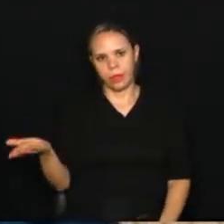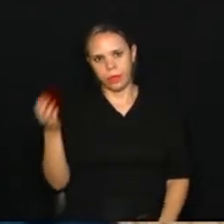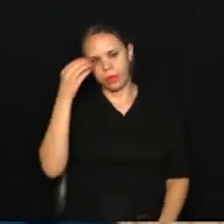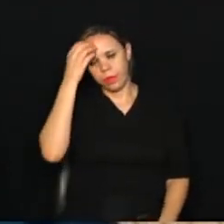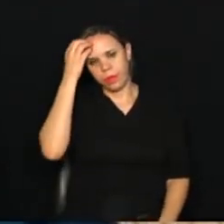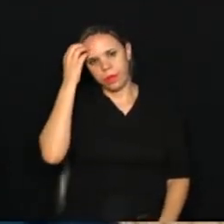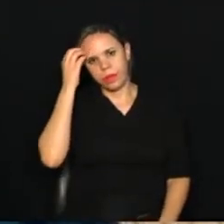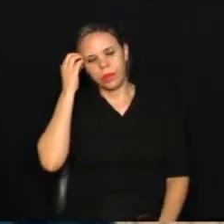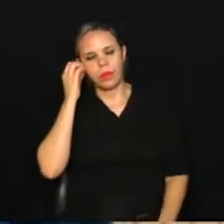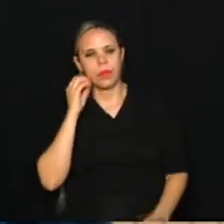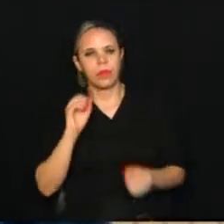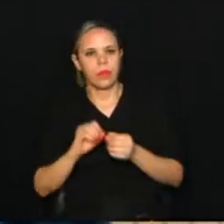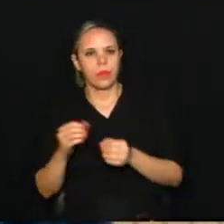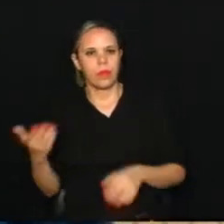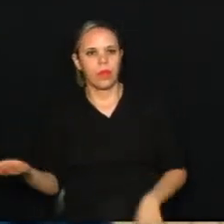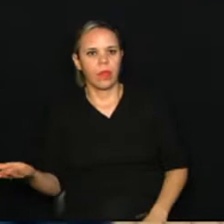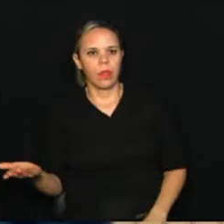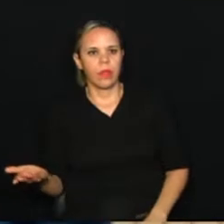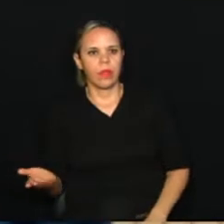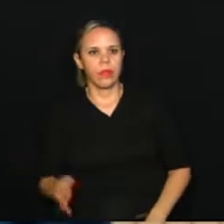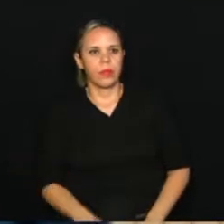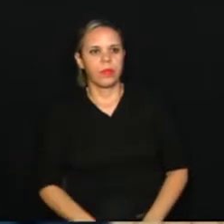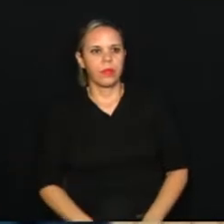Tá, então faça para mim.